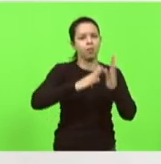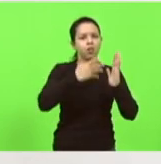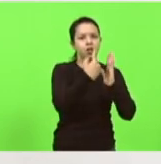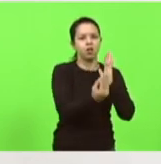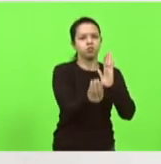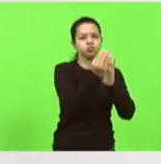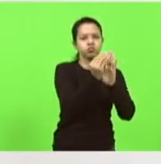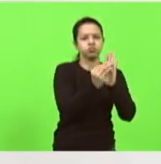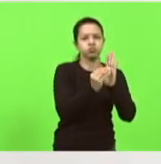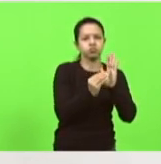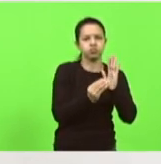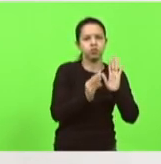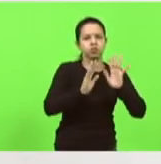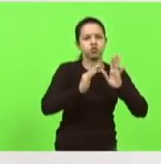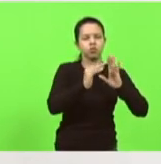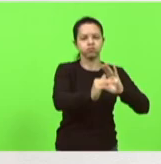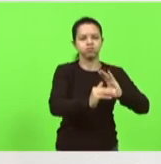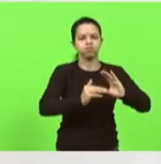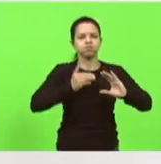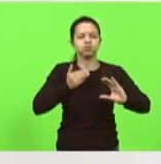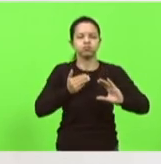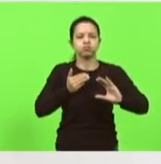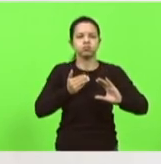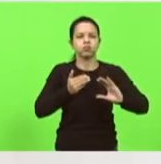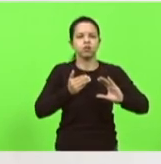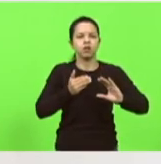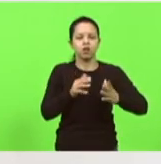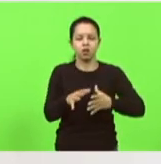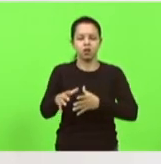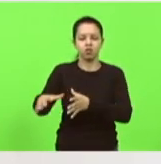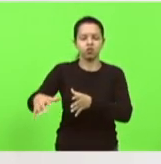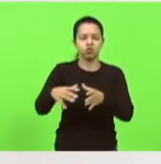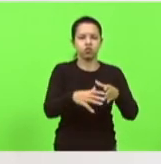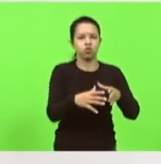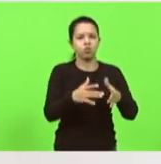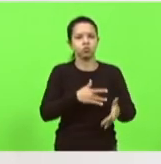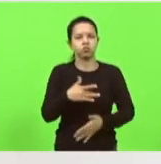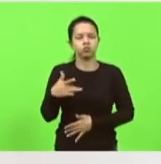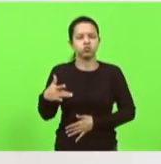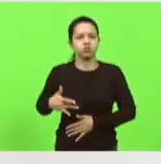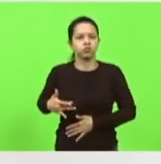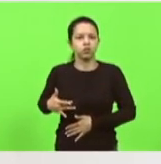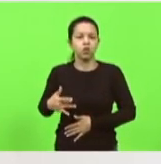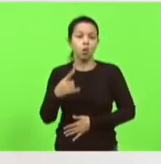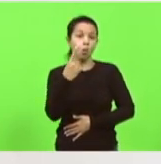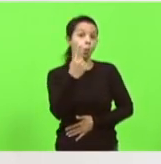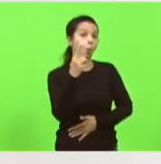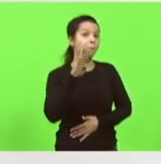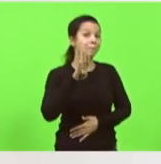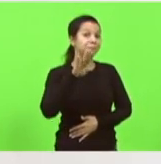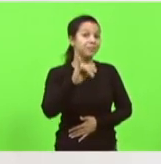nos foi enviada, né, por macro-região de saúde. E um valor de